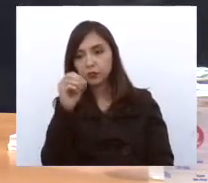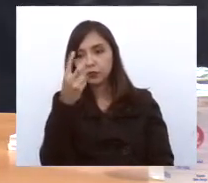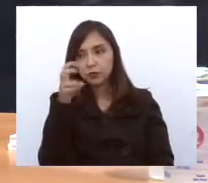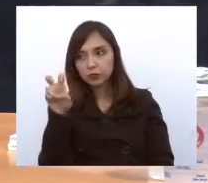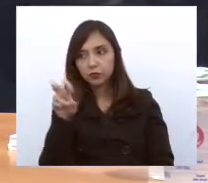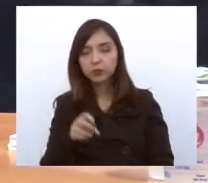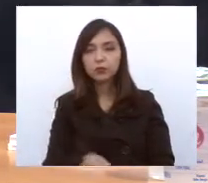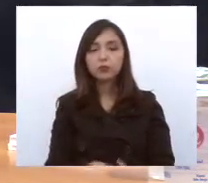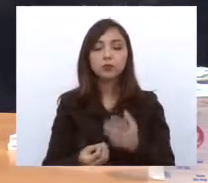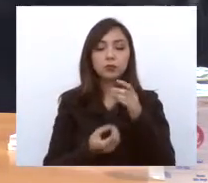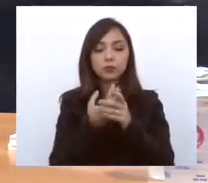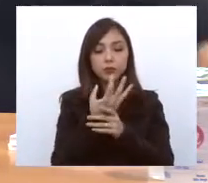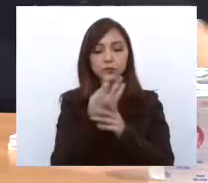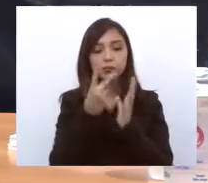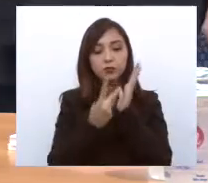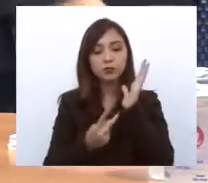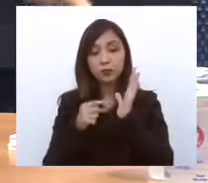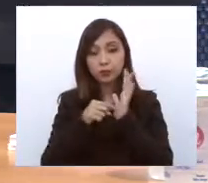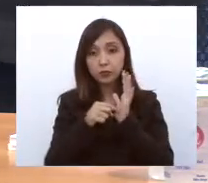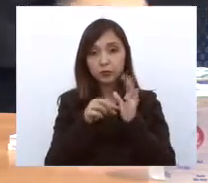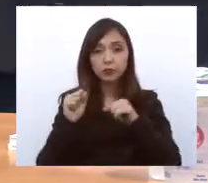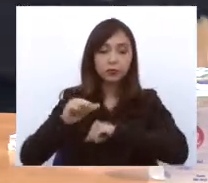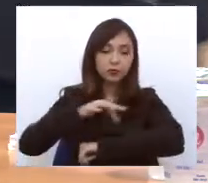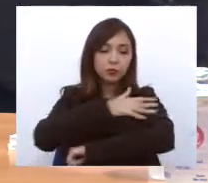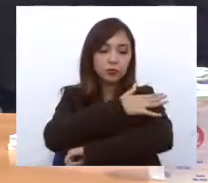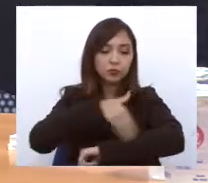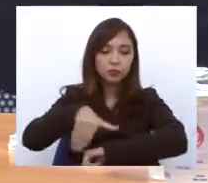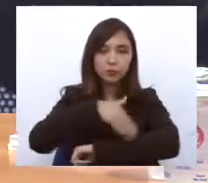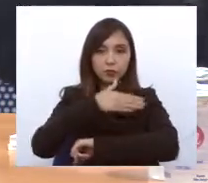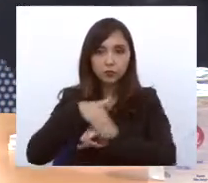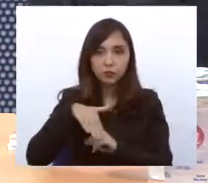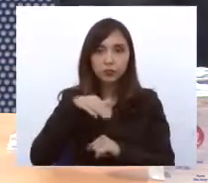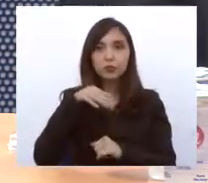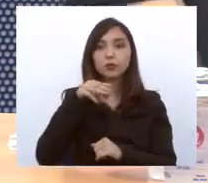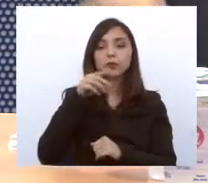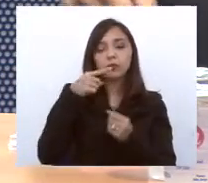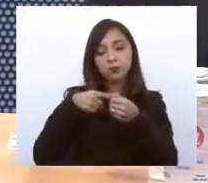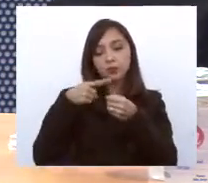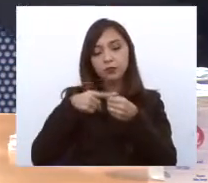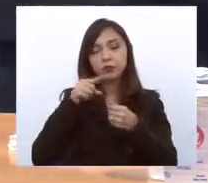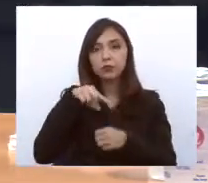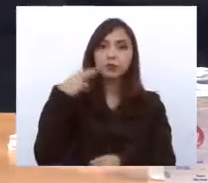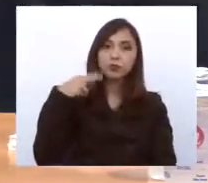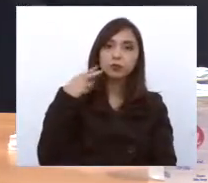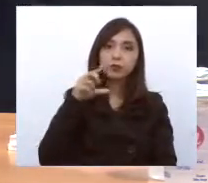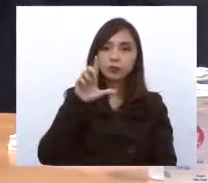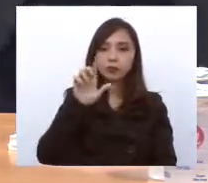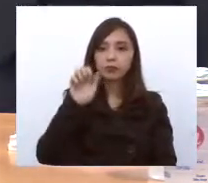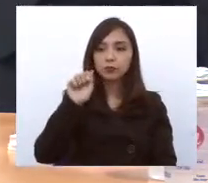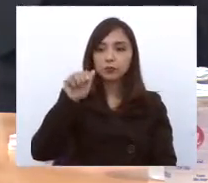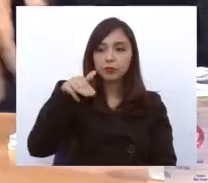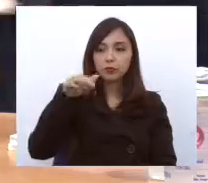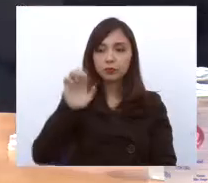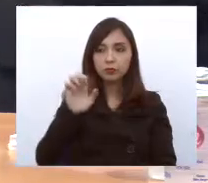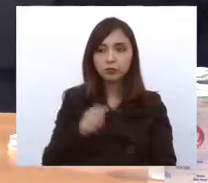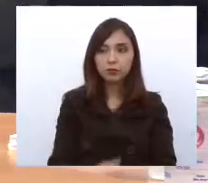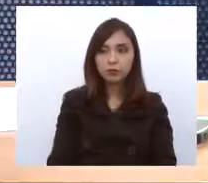4658/2015. Cria o programa de recapeamento da malha viária do município. Autor, vereador Lamé.